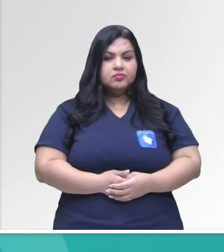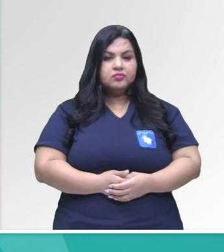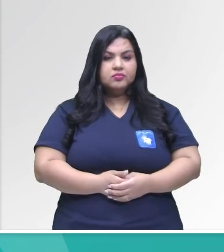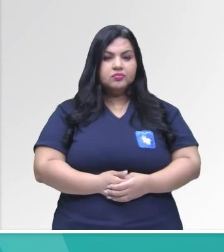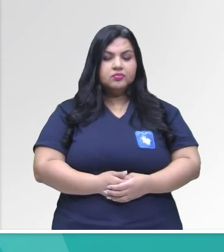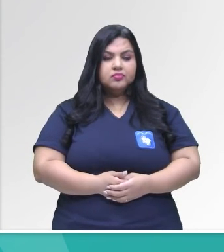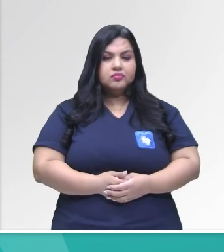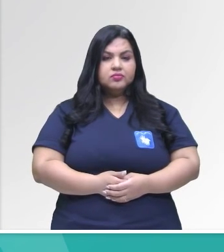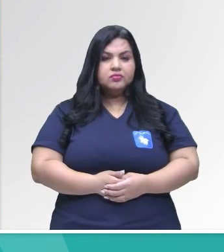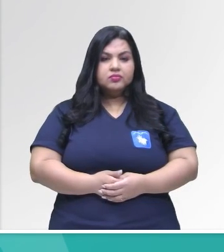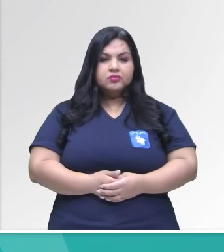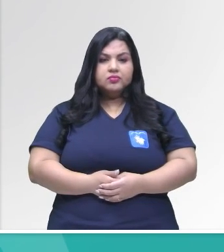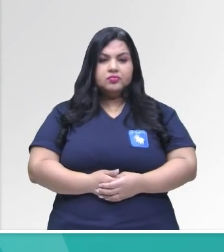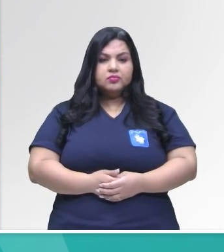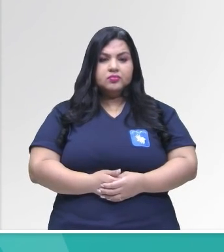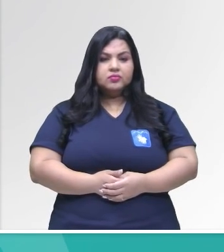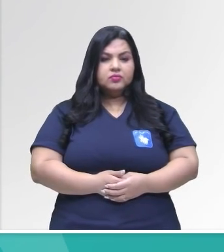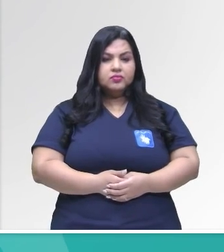Então, left.